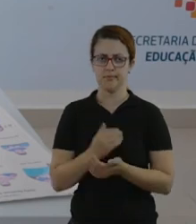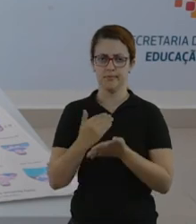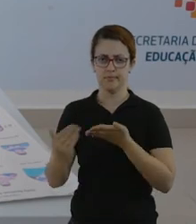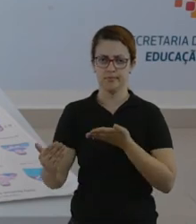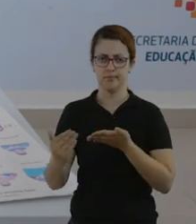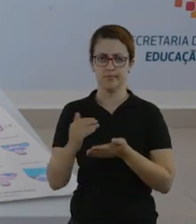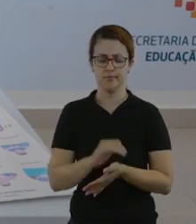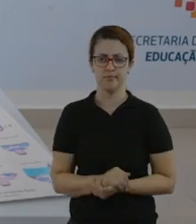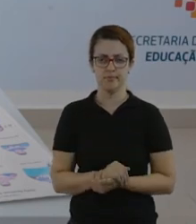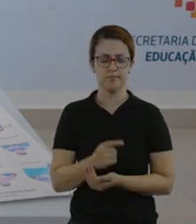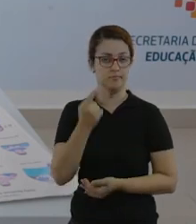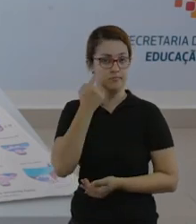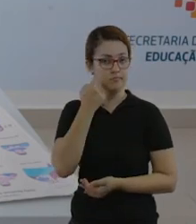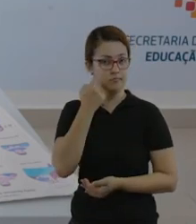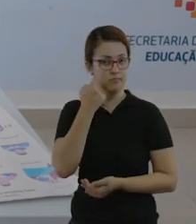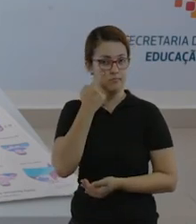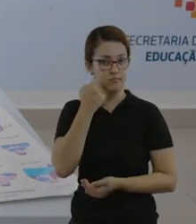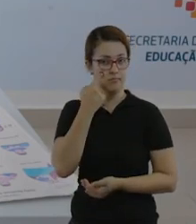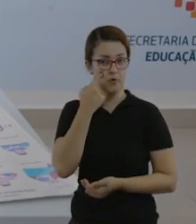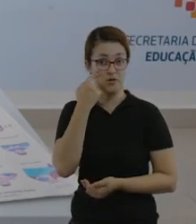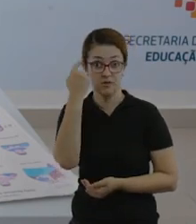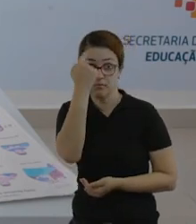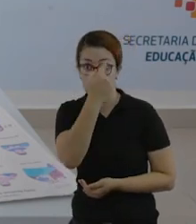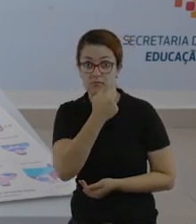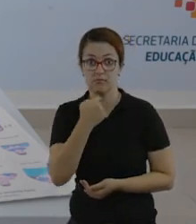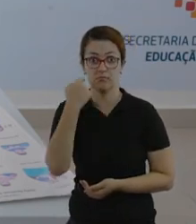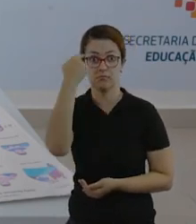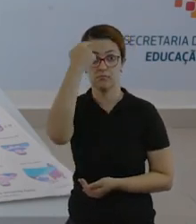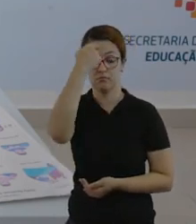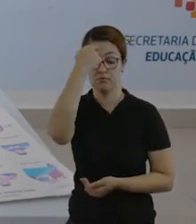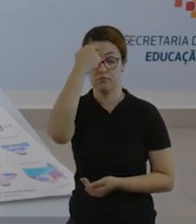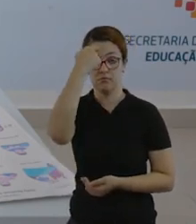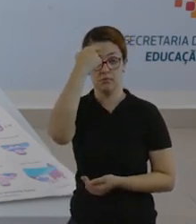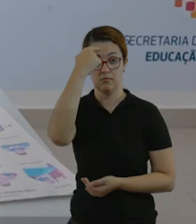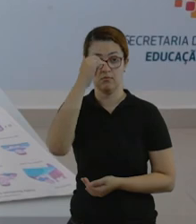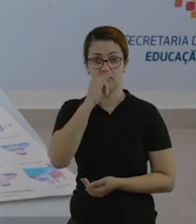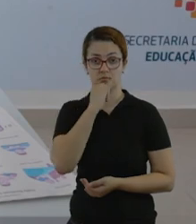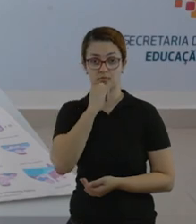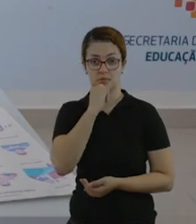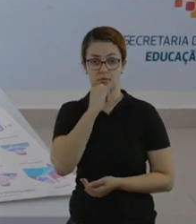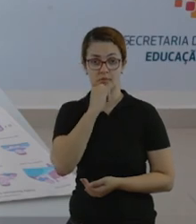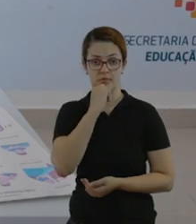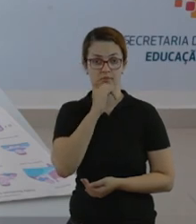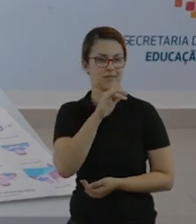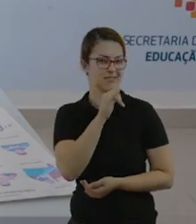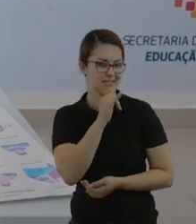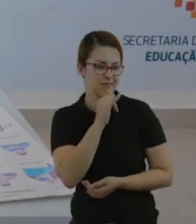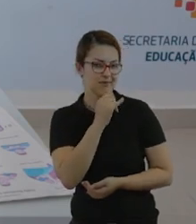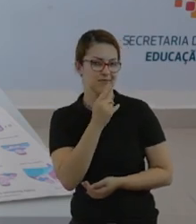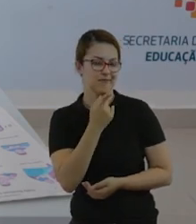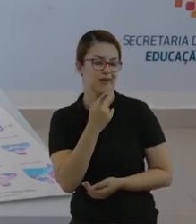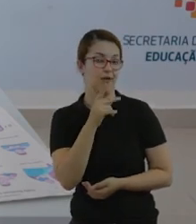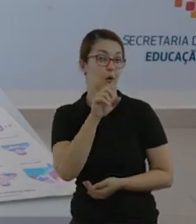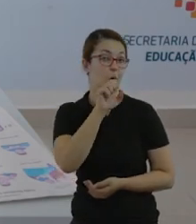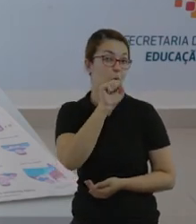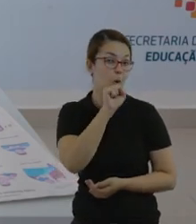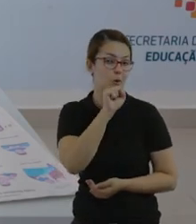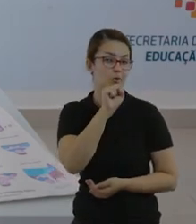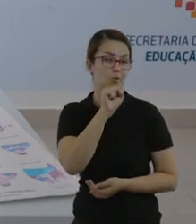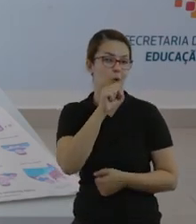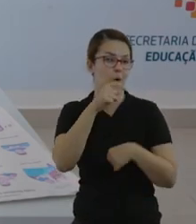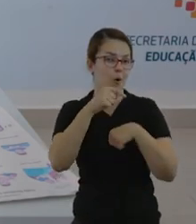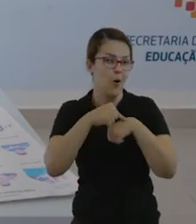diferenciando-os de como AM e PM, ok? Para ficar mais fácil, vamos começar vendo as